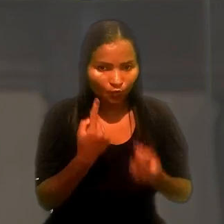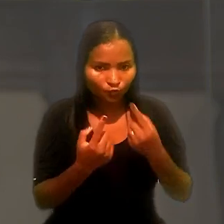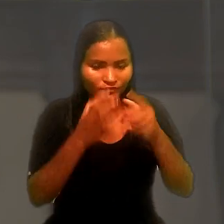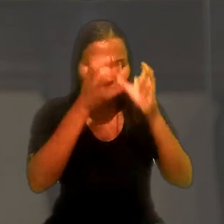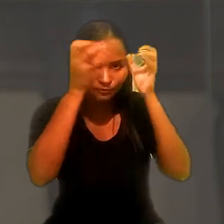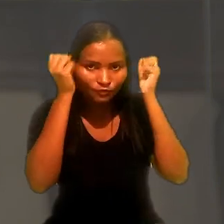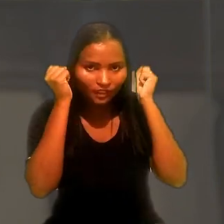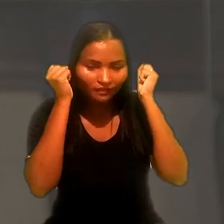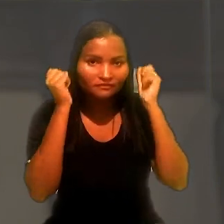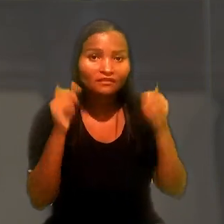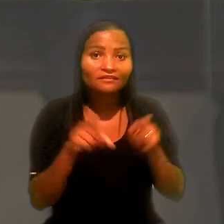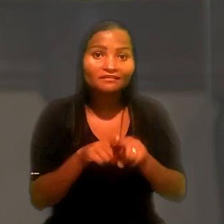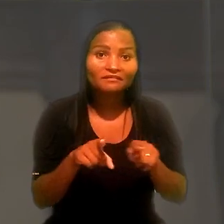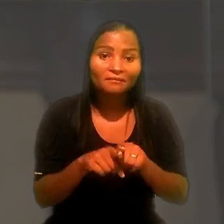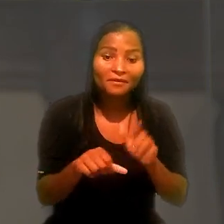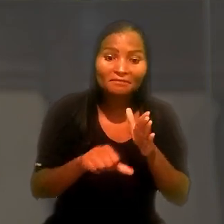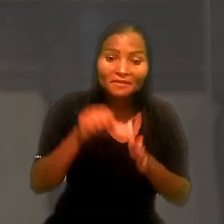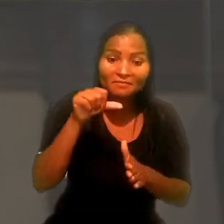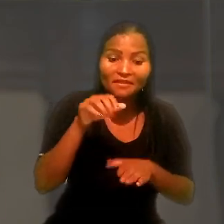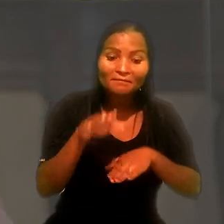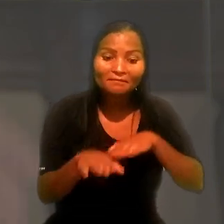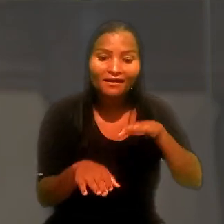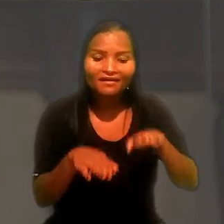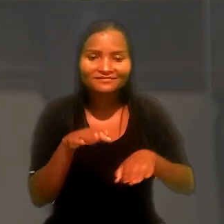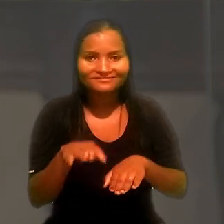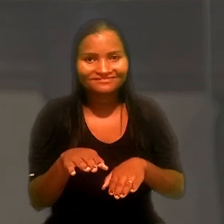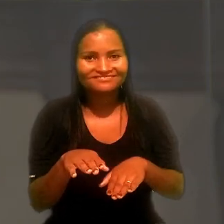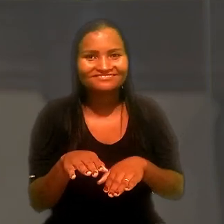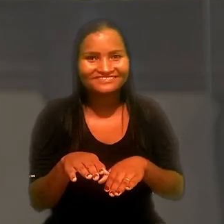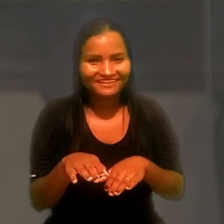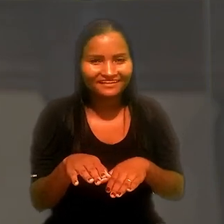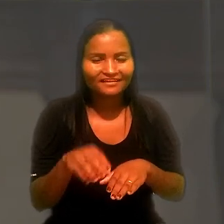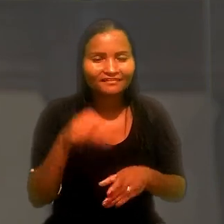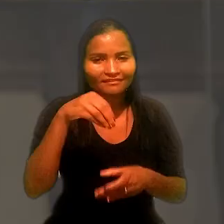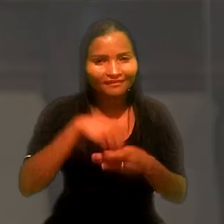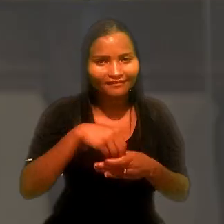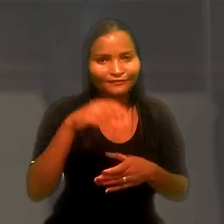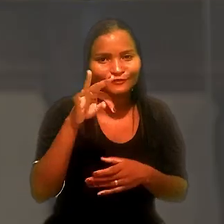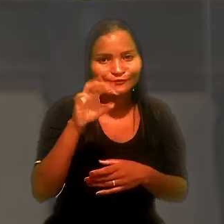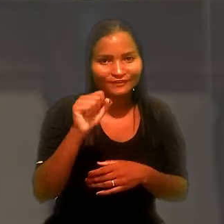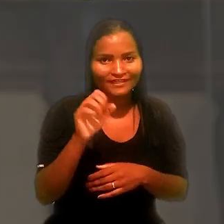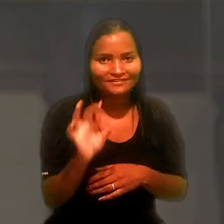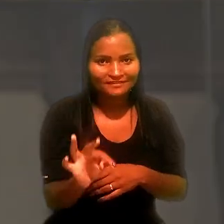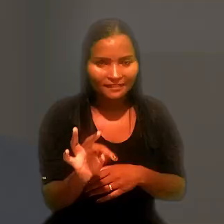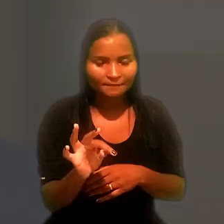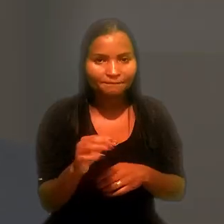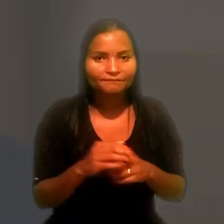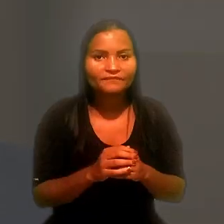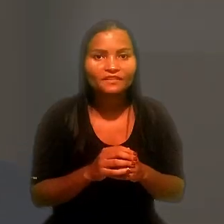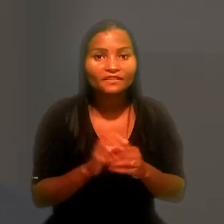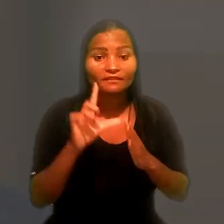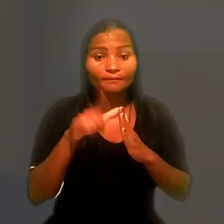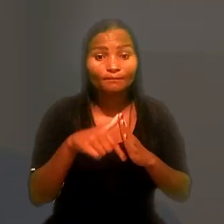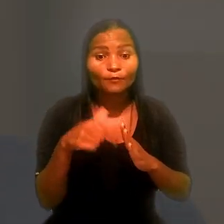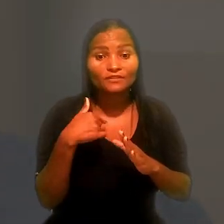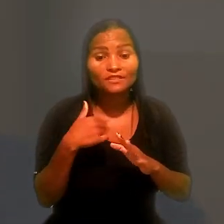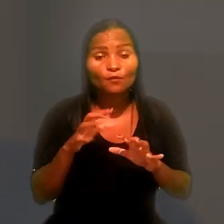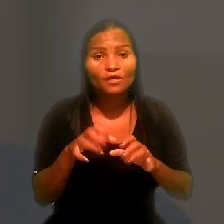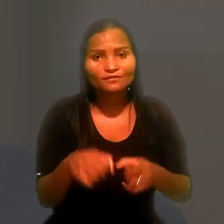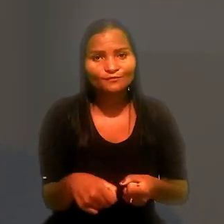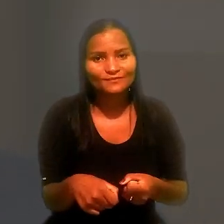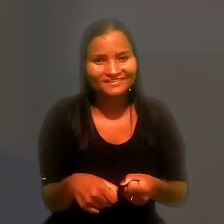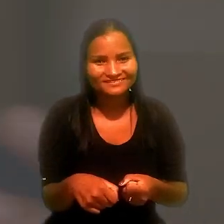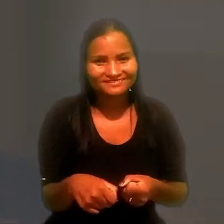alguns tribunais e também deu os primeiros passos aqui dentro do TST. Logo depois eu